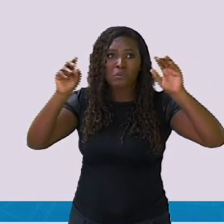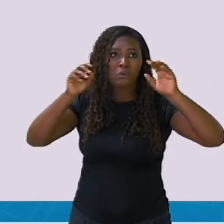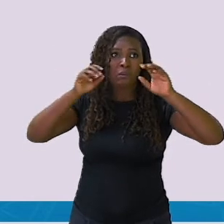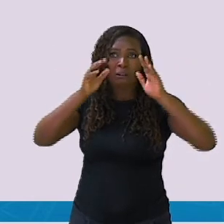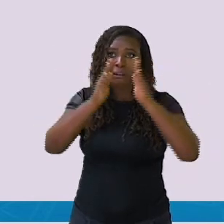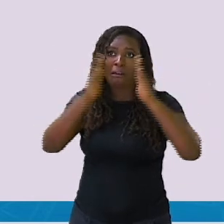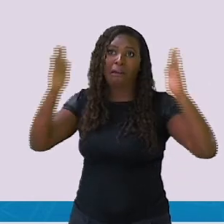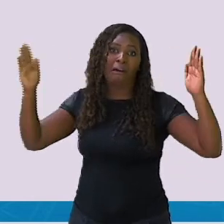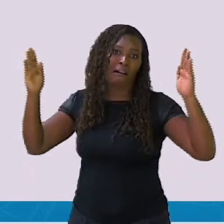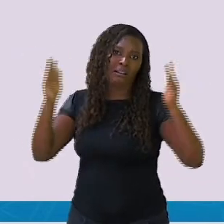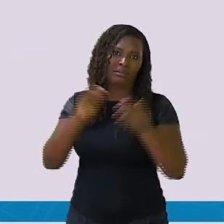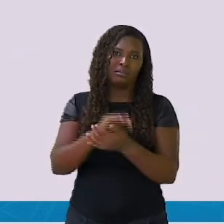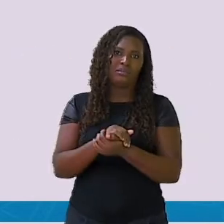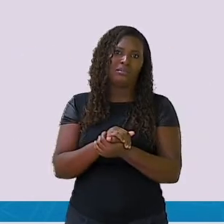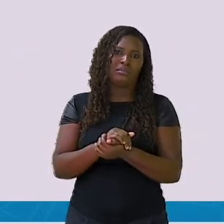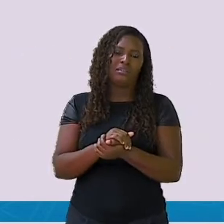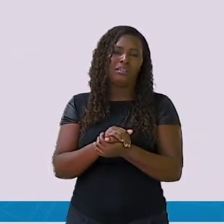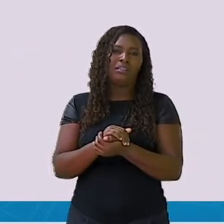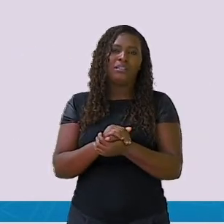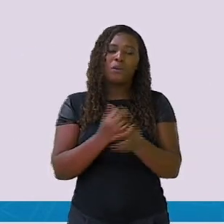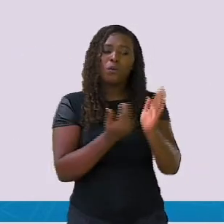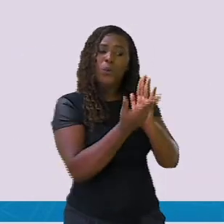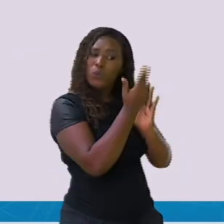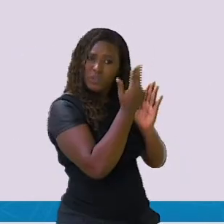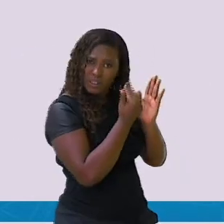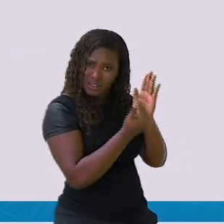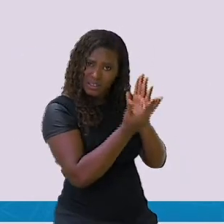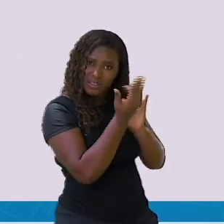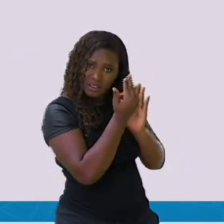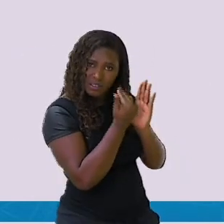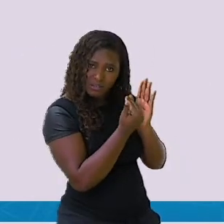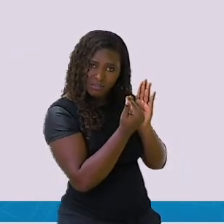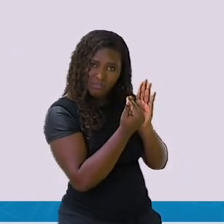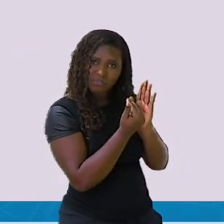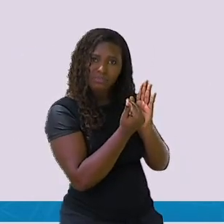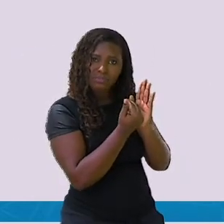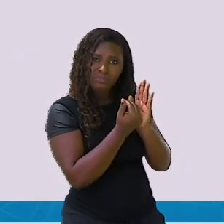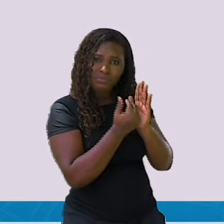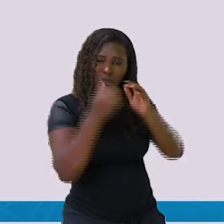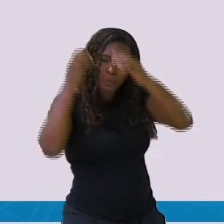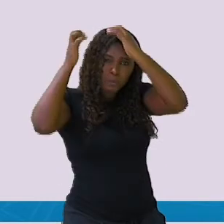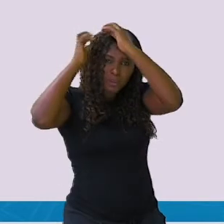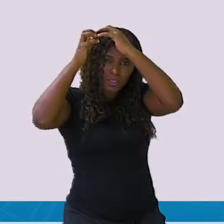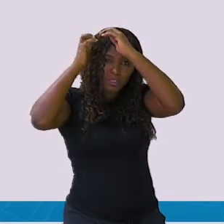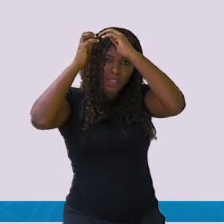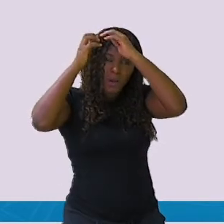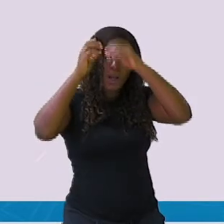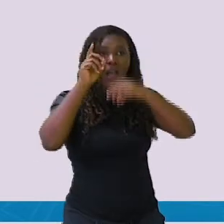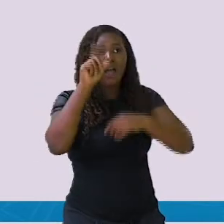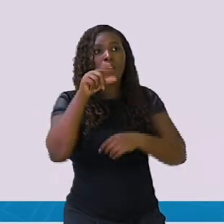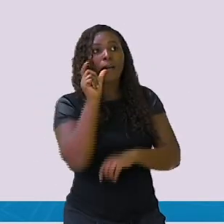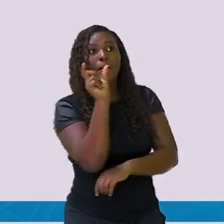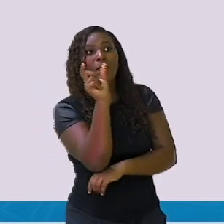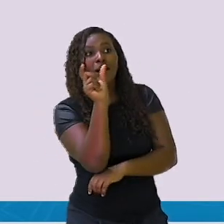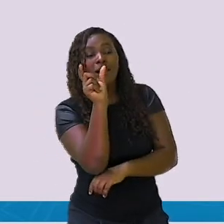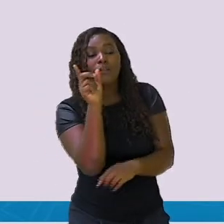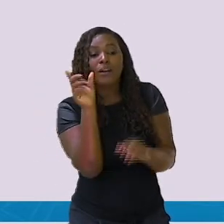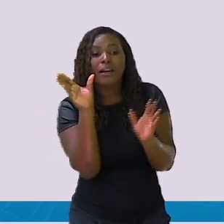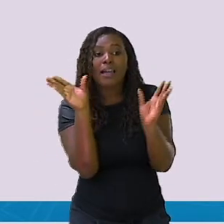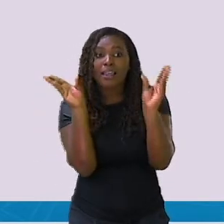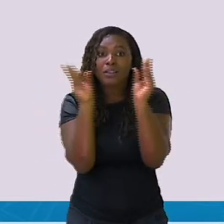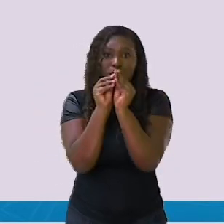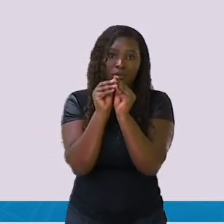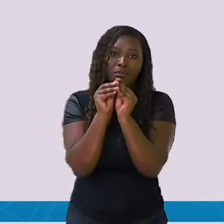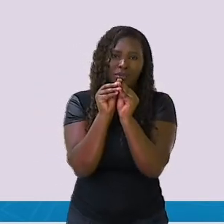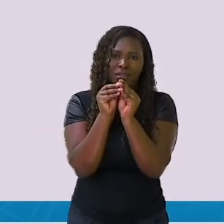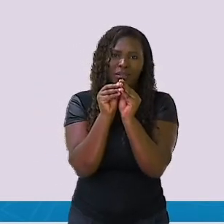mental, são palavras pequenas que vão fazer com que você lembre do assunto. Então, evitar